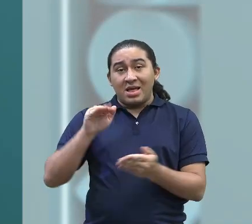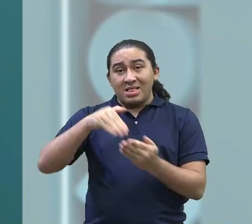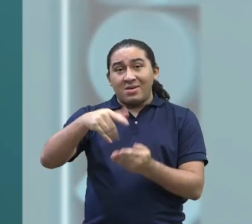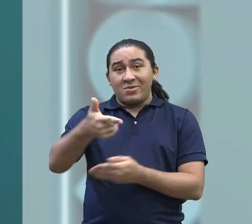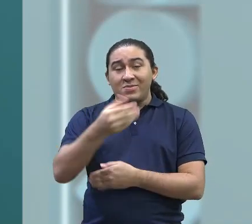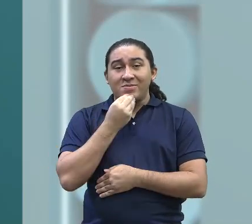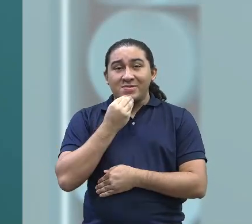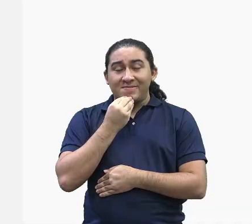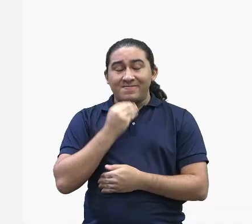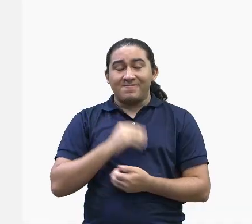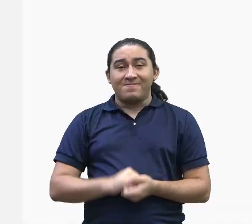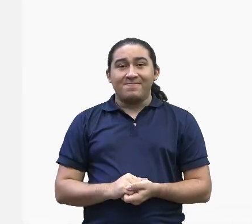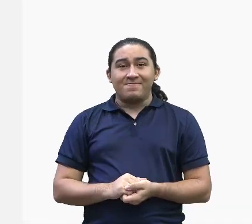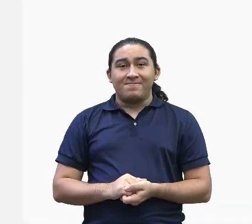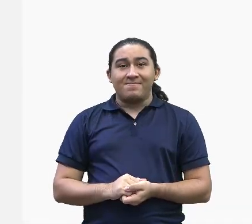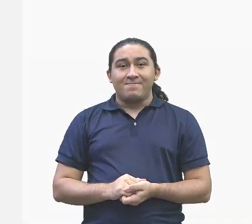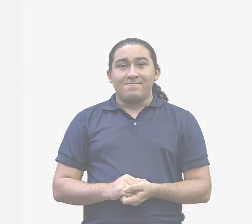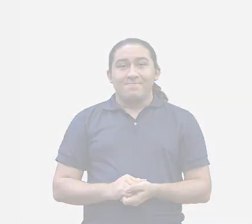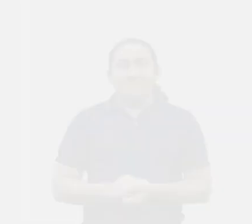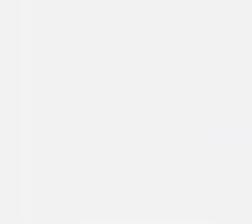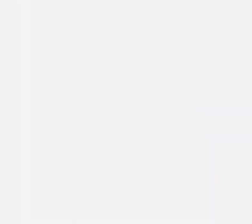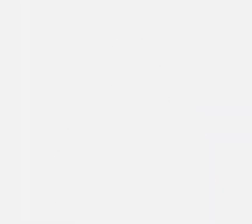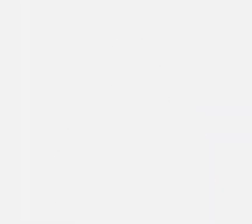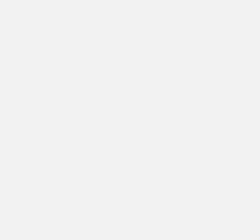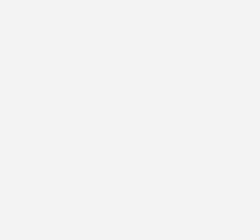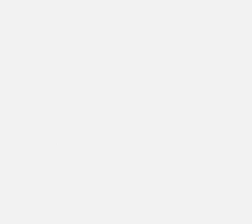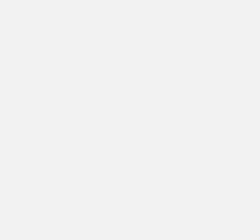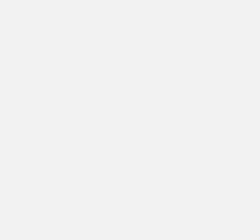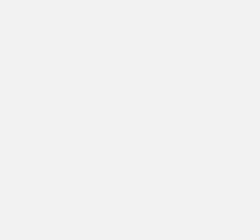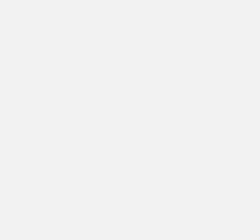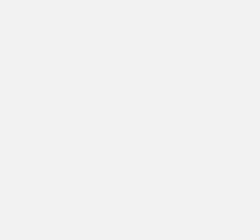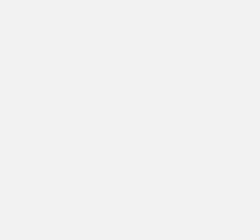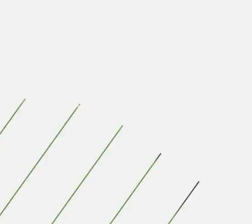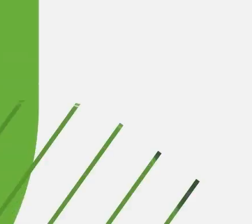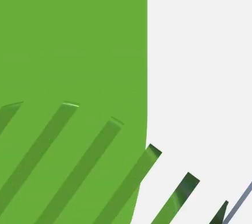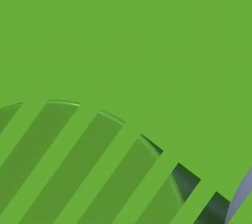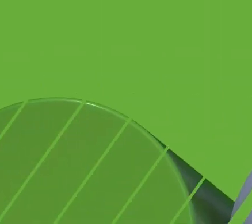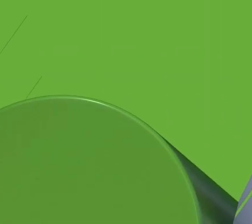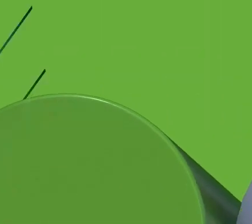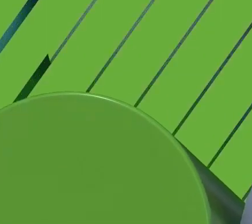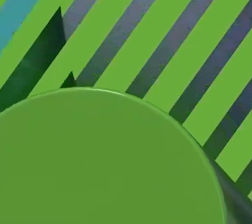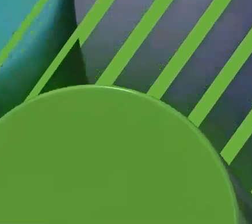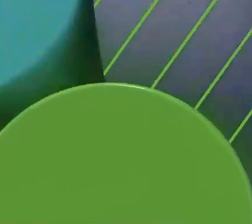a próxima aula.